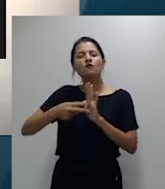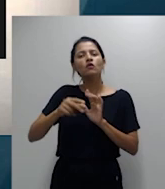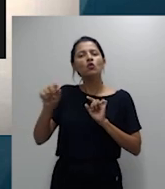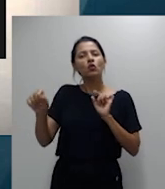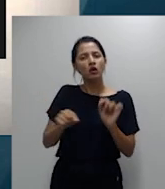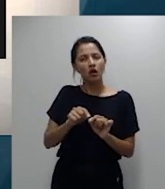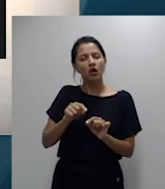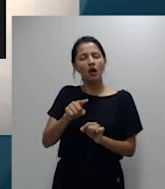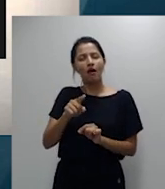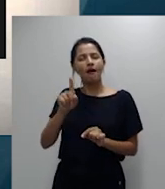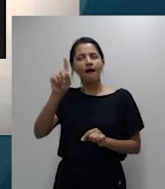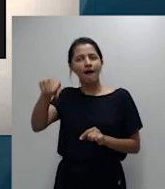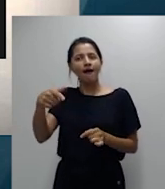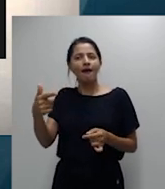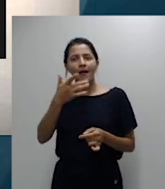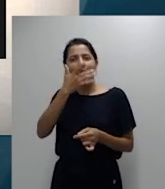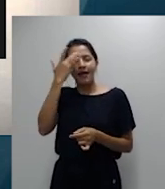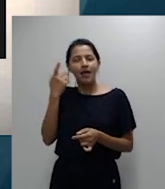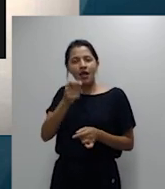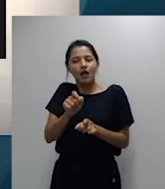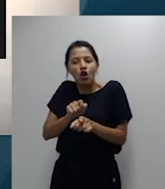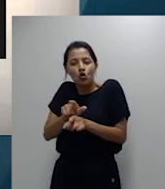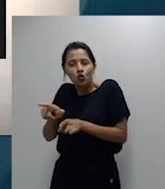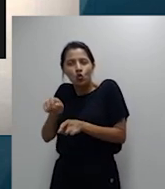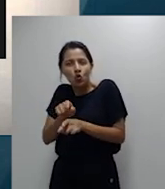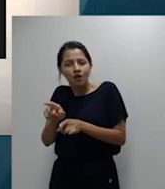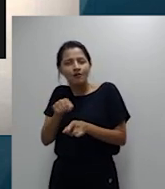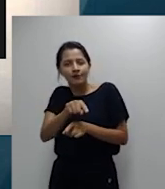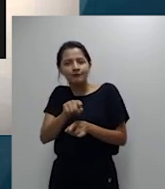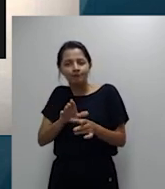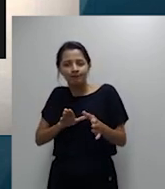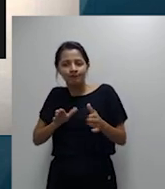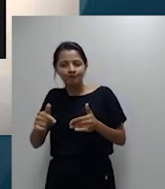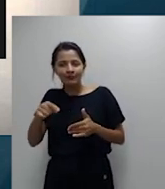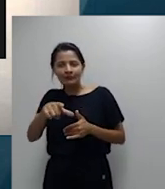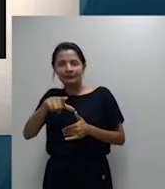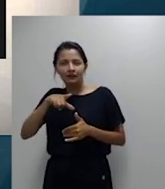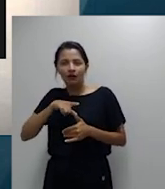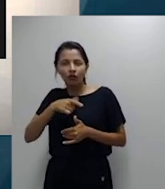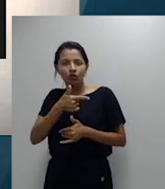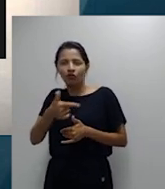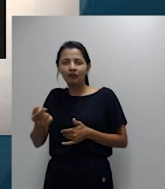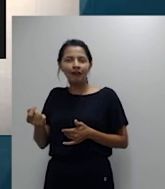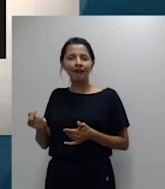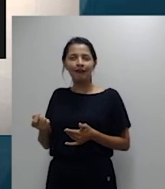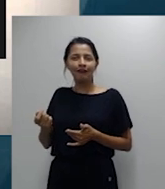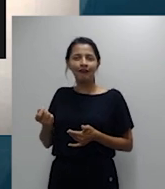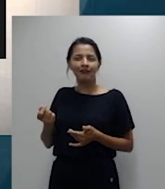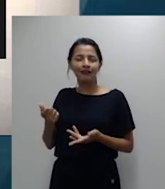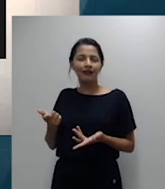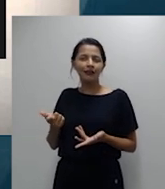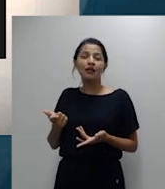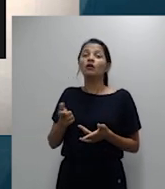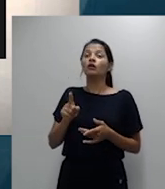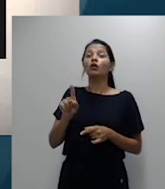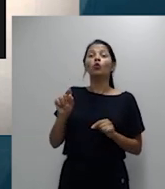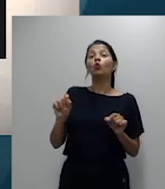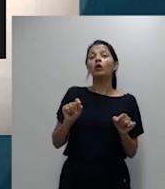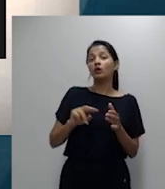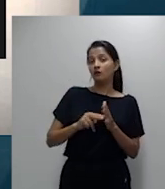tomadora Agora sim aquela que locam serviço também não tem nenhum crédito ou seja as empresas